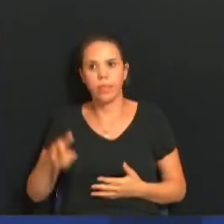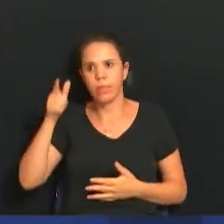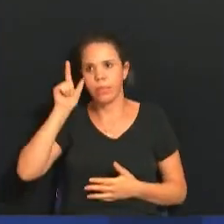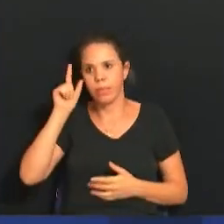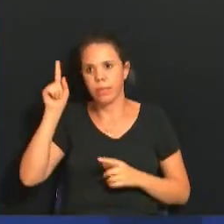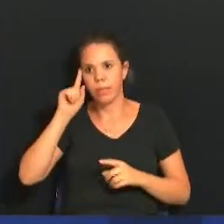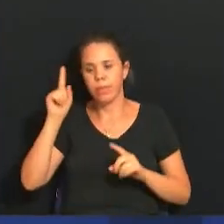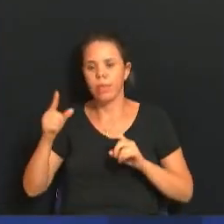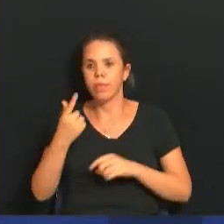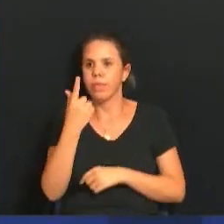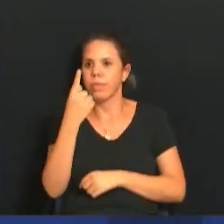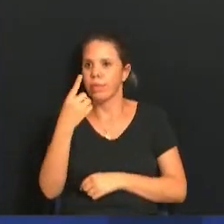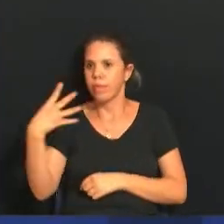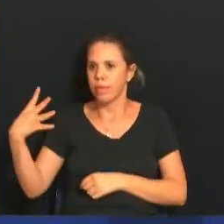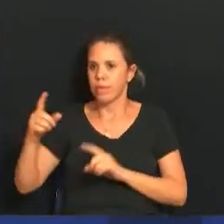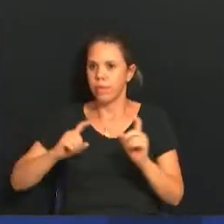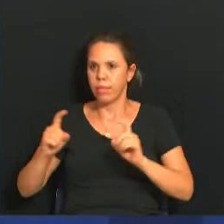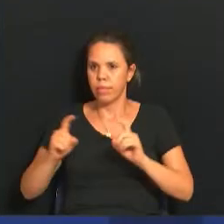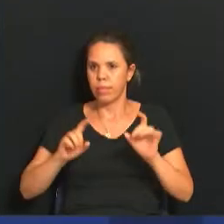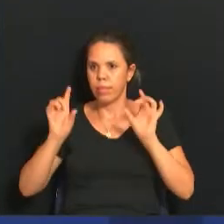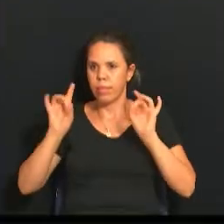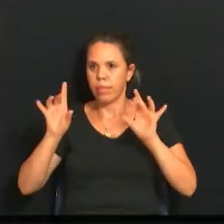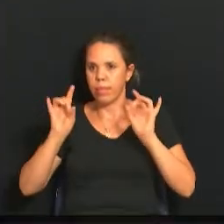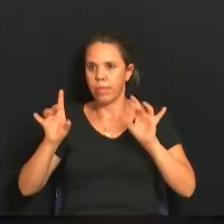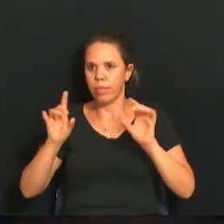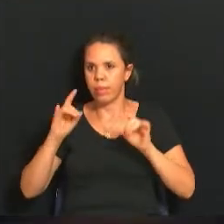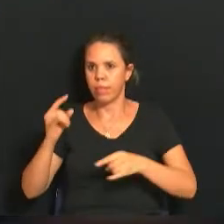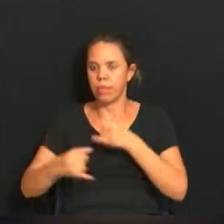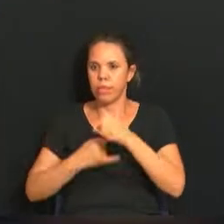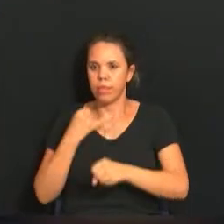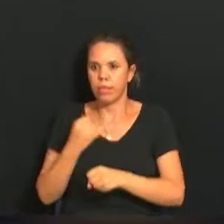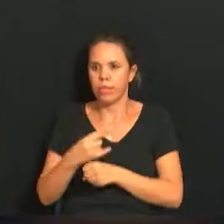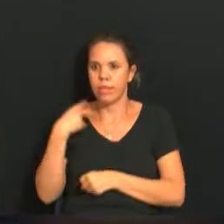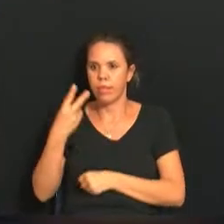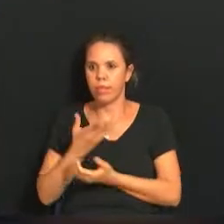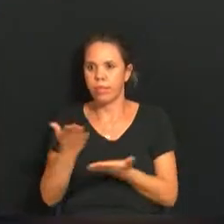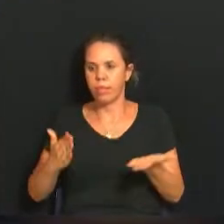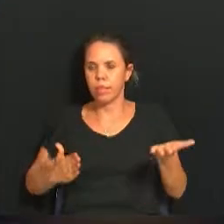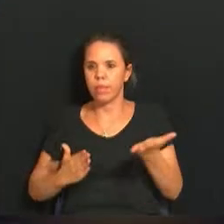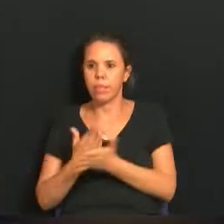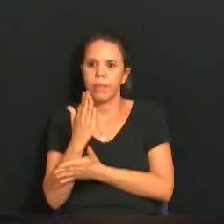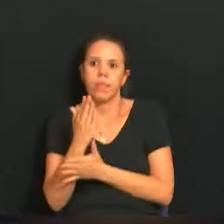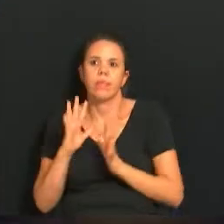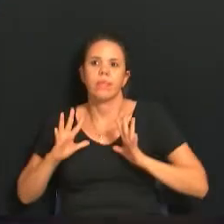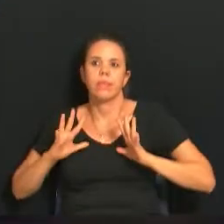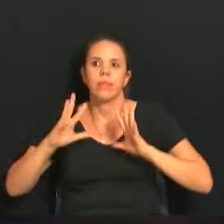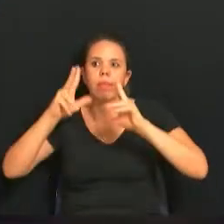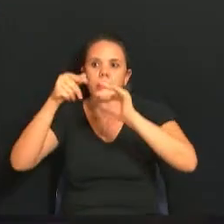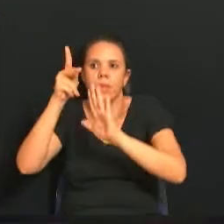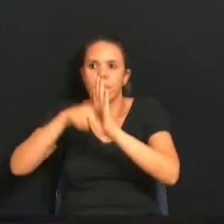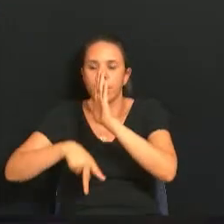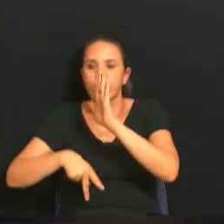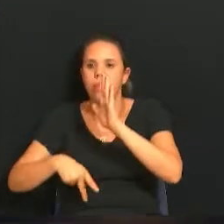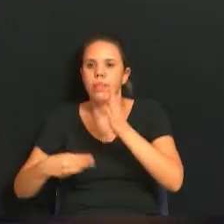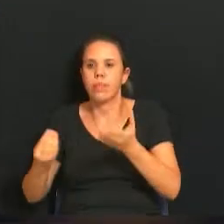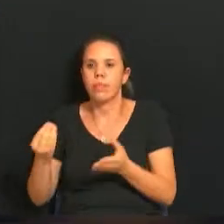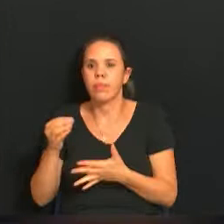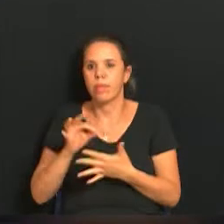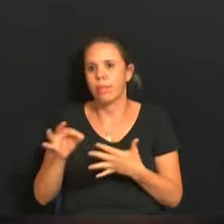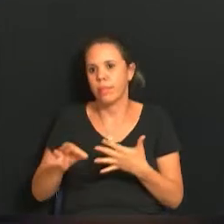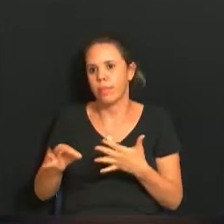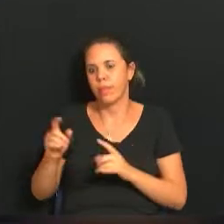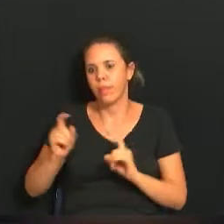dia da 14ª reunião extraordinária. Os vereadores aprovaram todos os projetos que estavam na